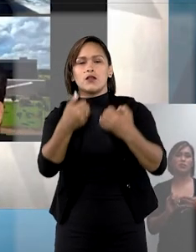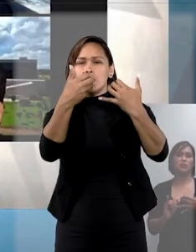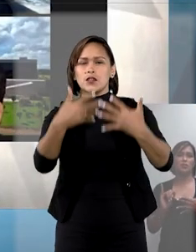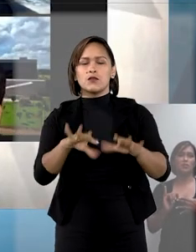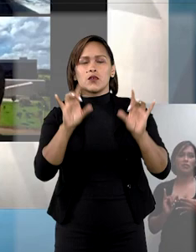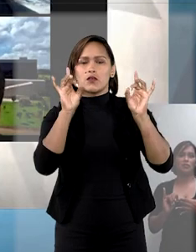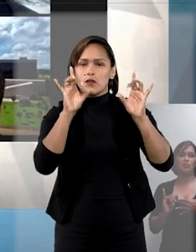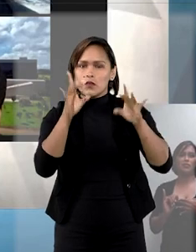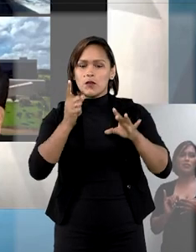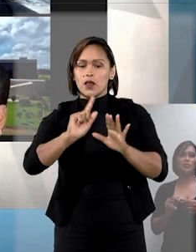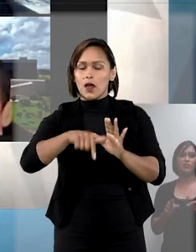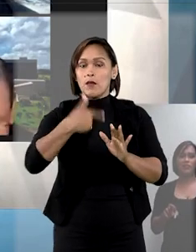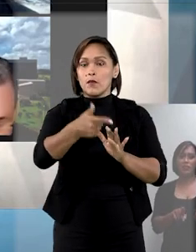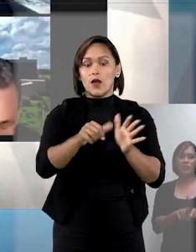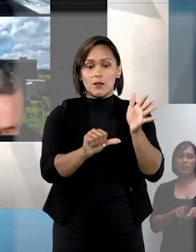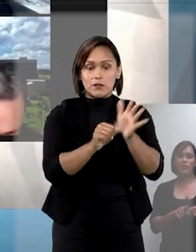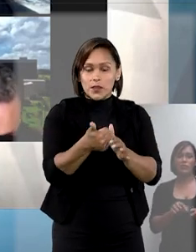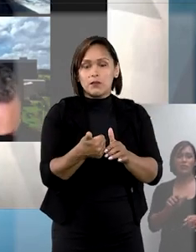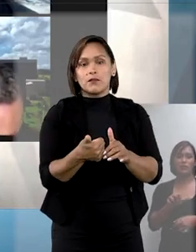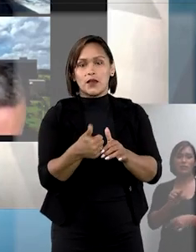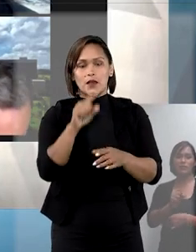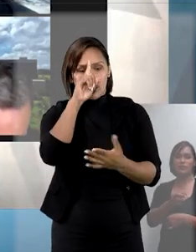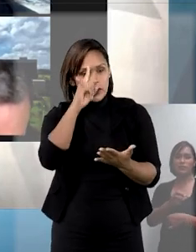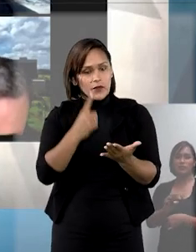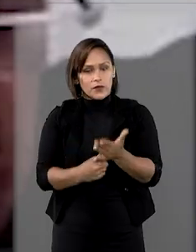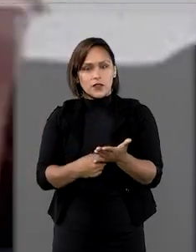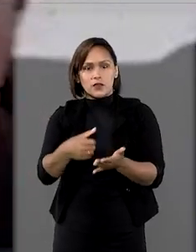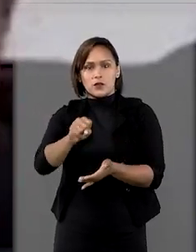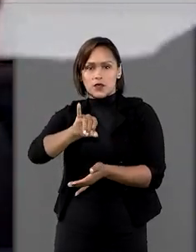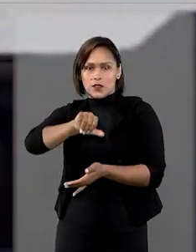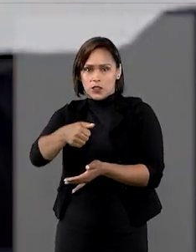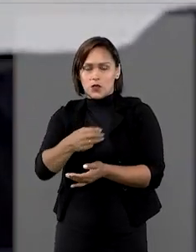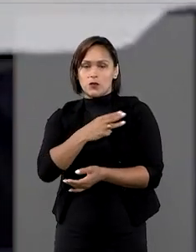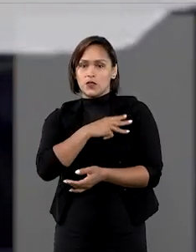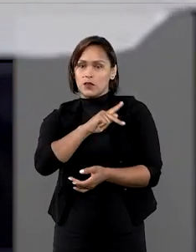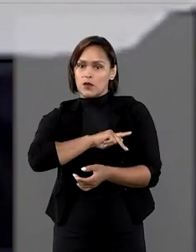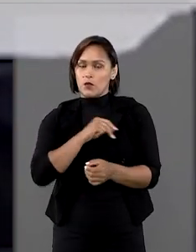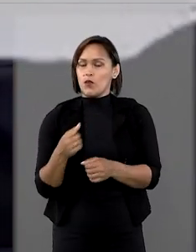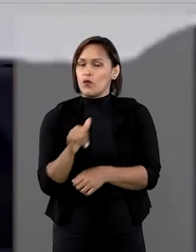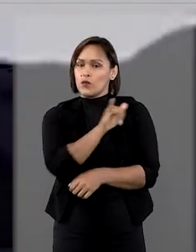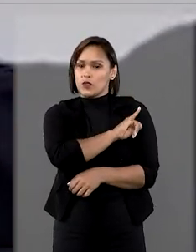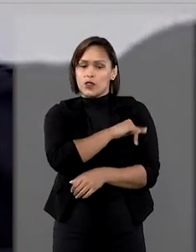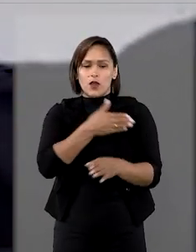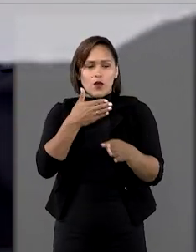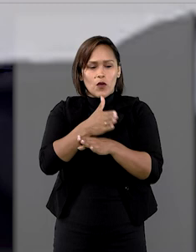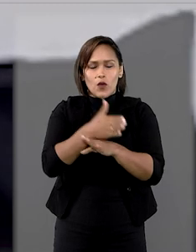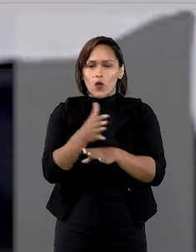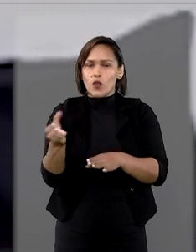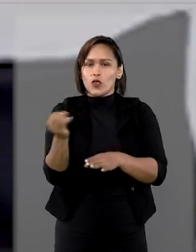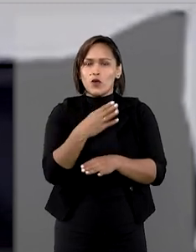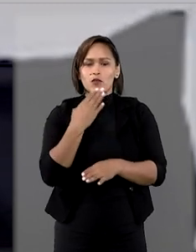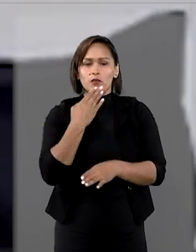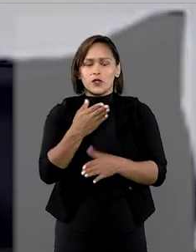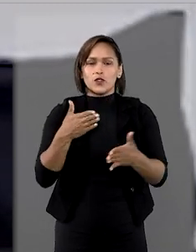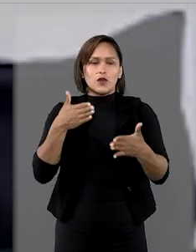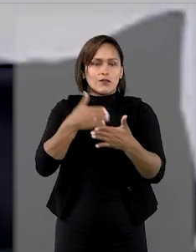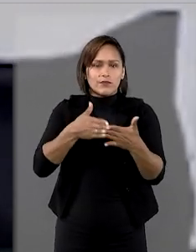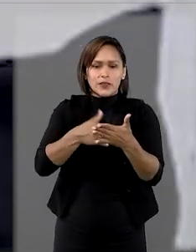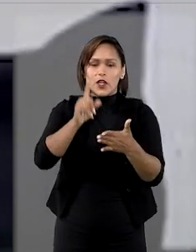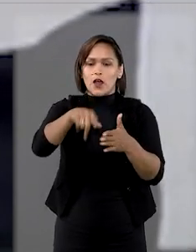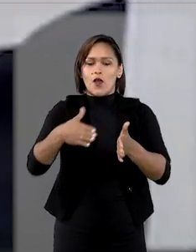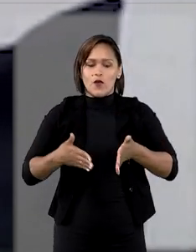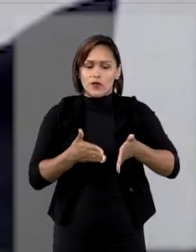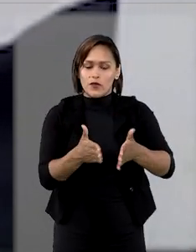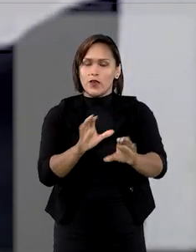Martins, destacou que após a primeira decisão do tribunal, o Ministério Público do Rio de Janeiro entrou com um novo pedido de interdição